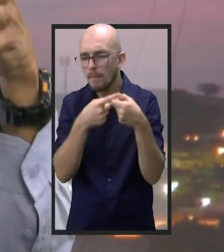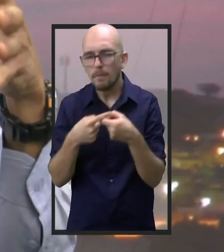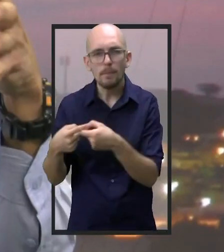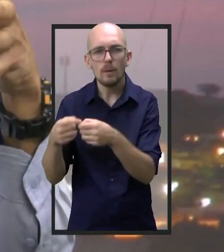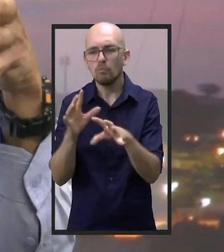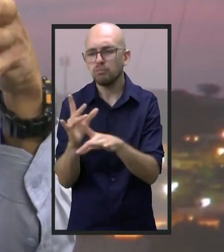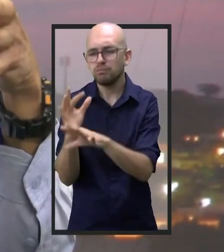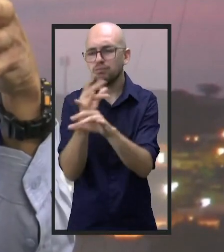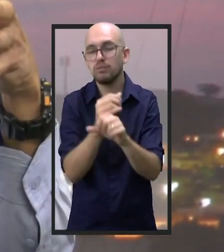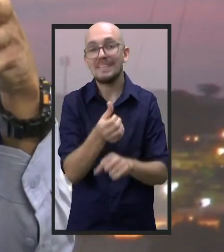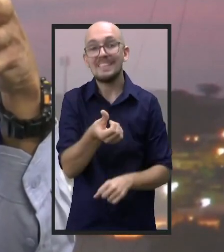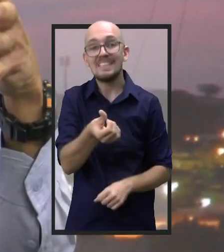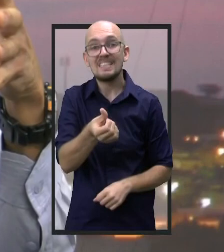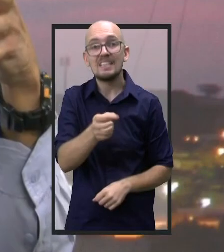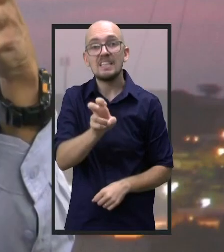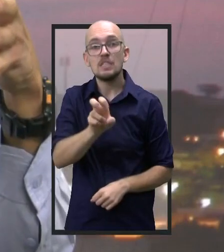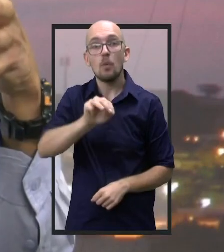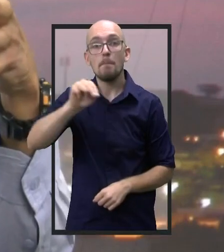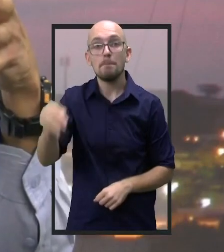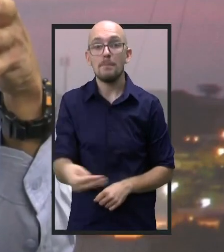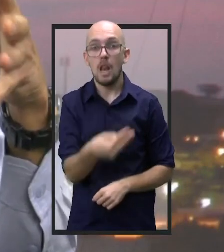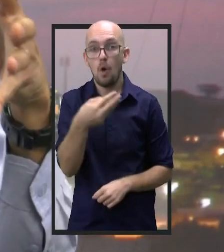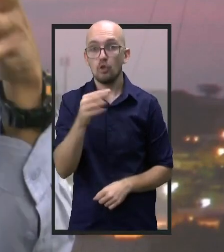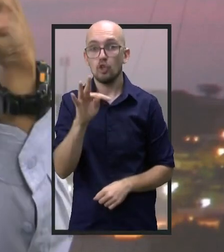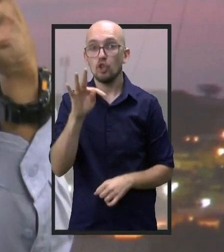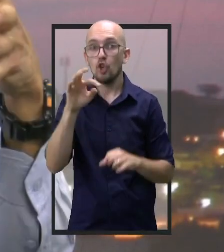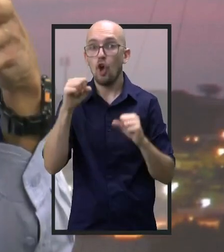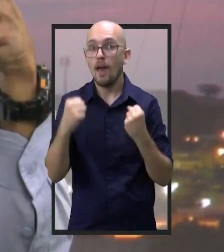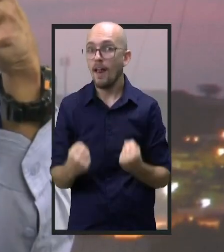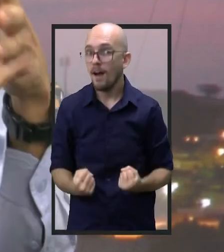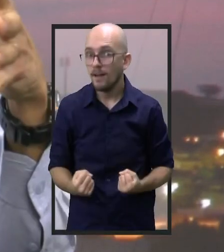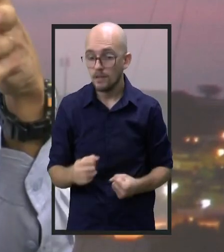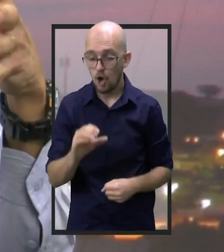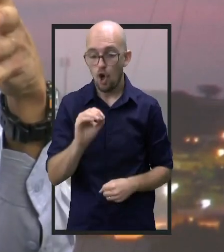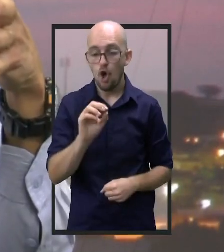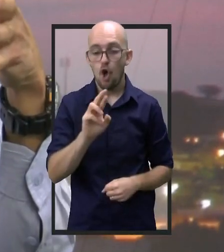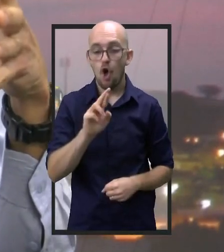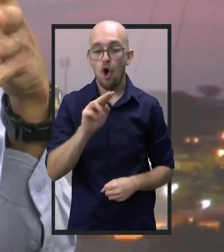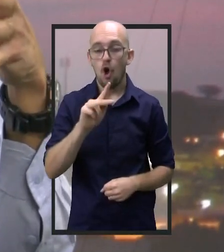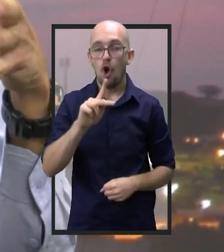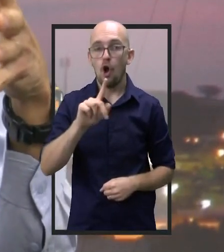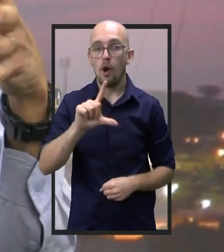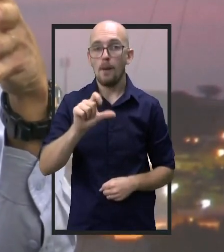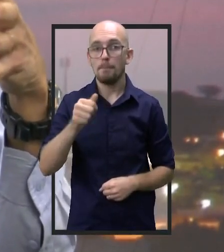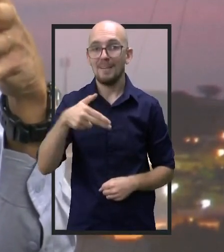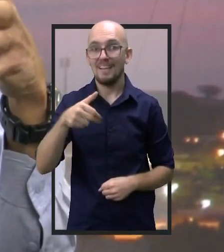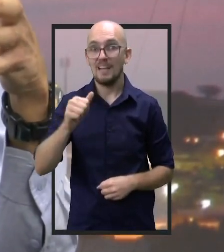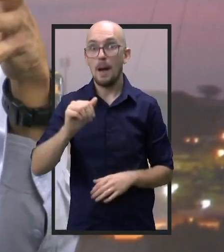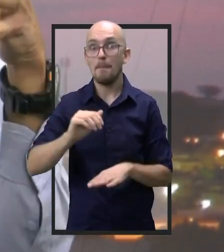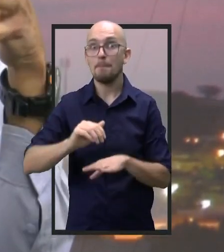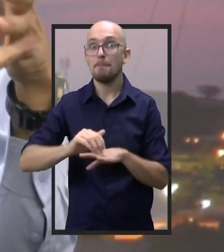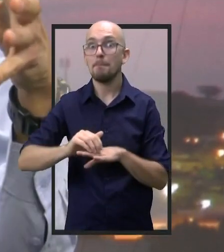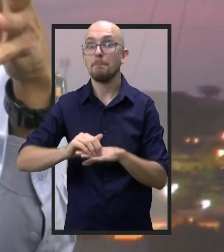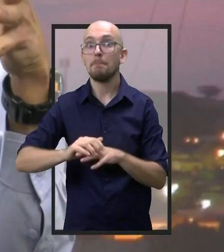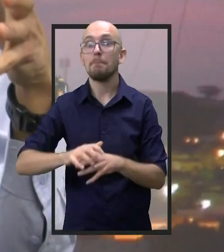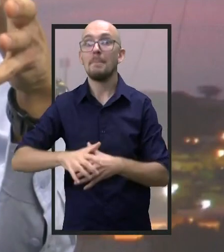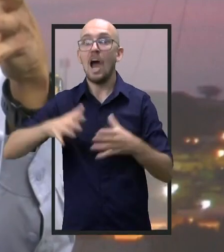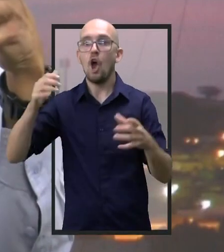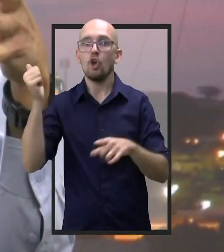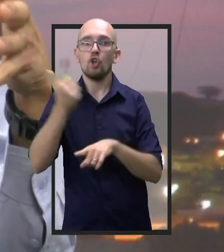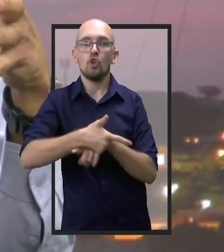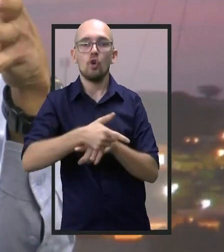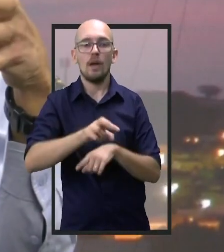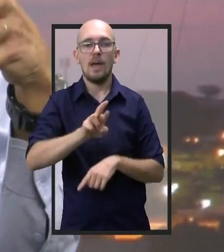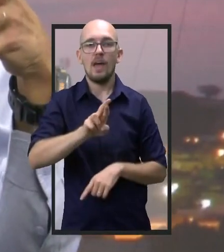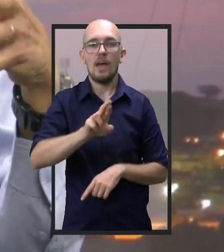de toneladas. A Orplana é maior que a própria Raízen, a produção da Raízen toda. Nós estamos tentando fazer que